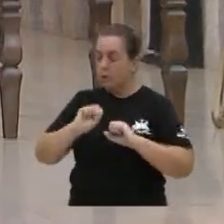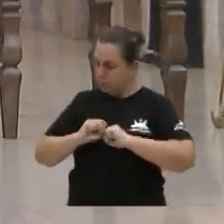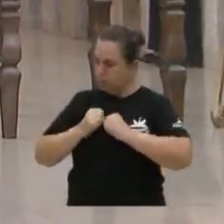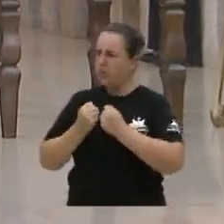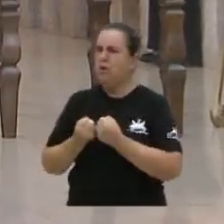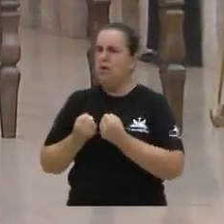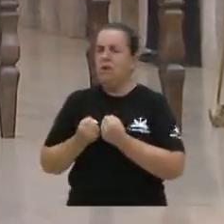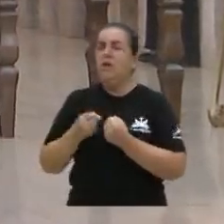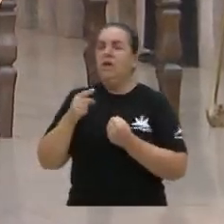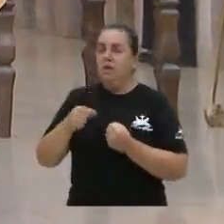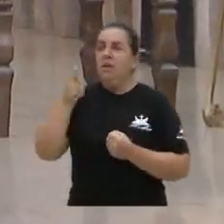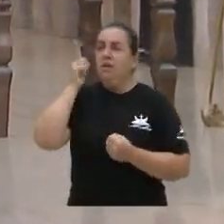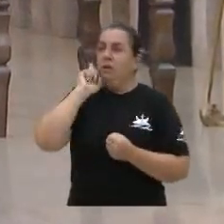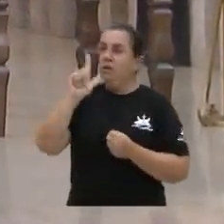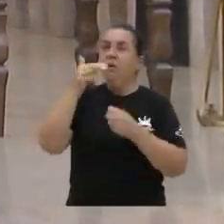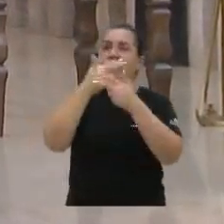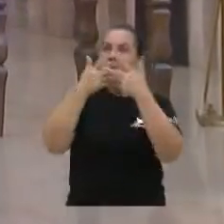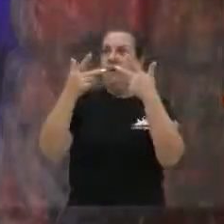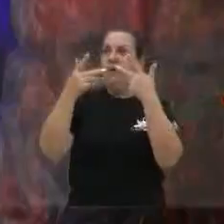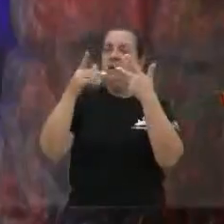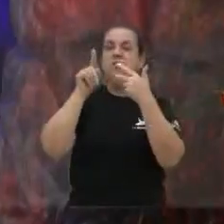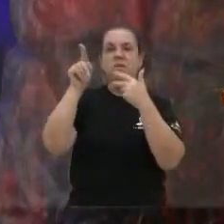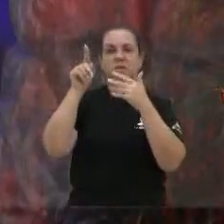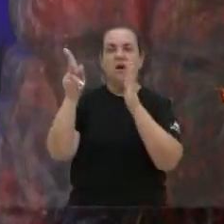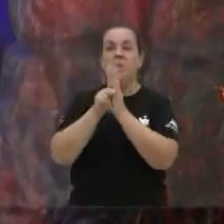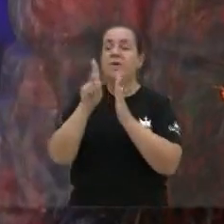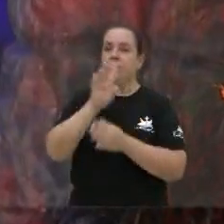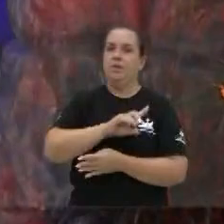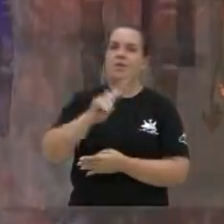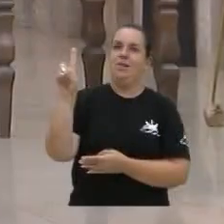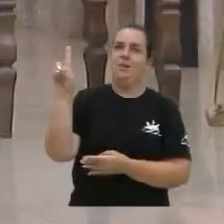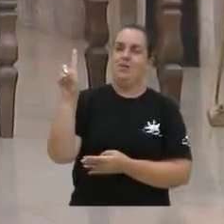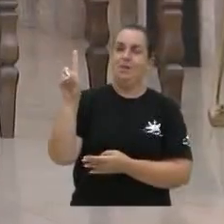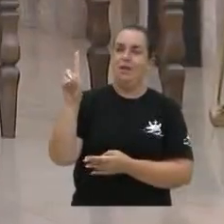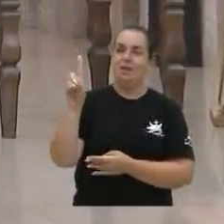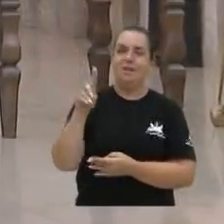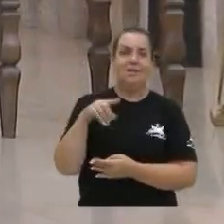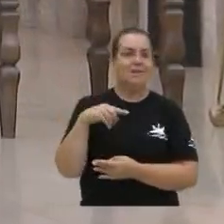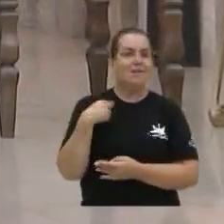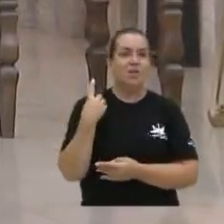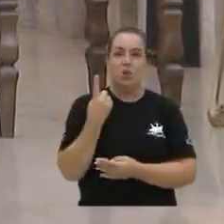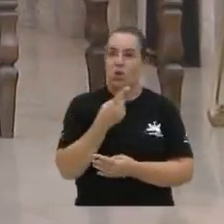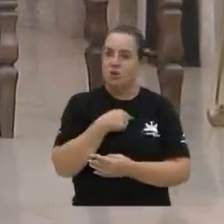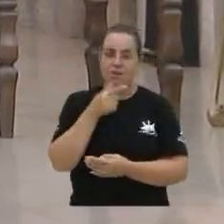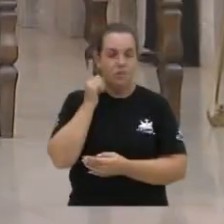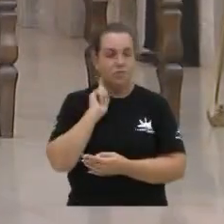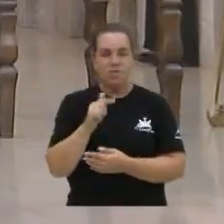esforçai-vos para alcançar as coisas do alto. Não dá para ser o mesmo.